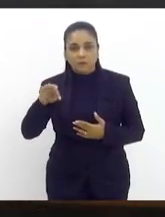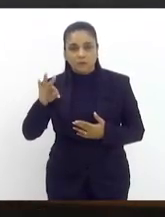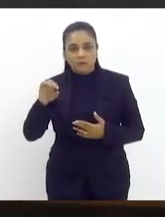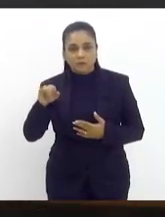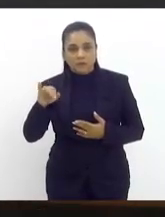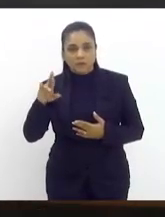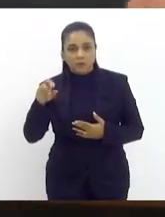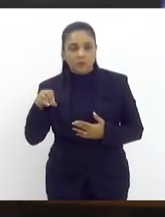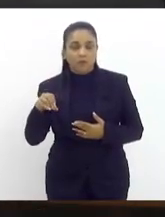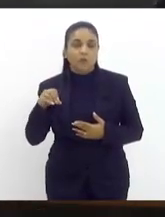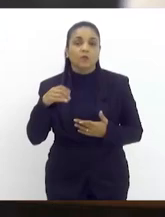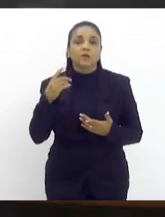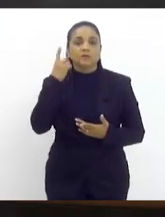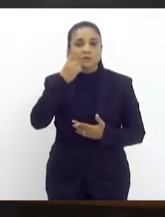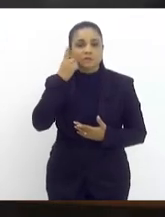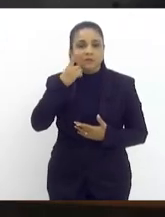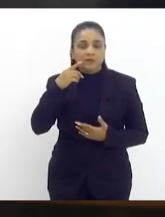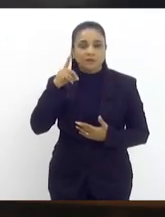Deputado Daniel Liberon.